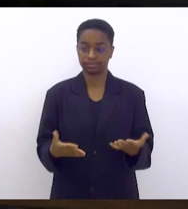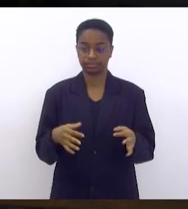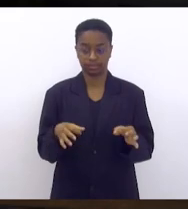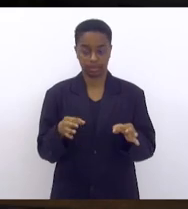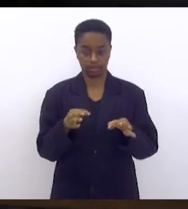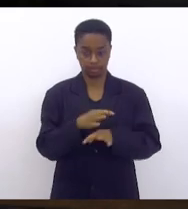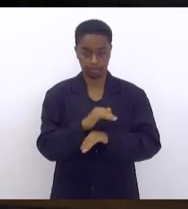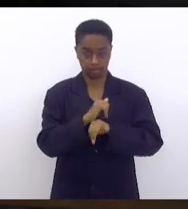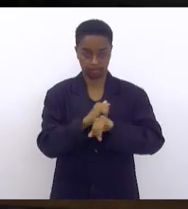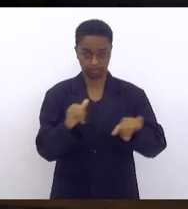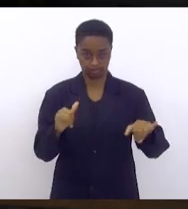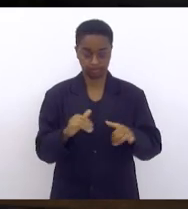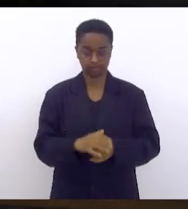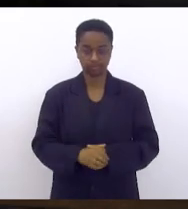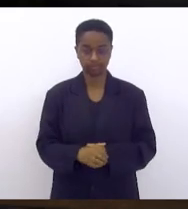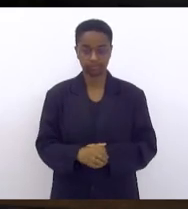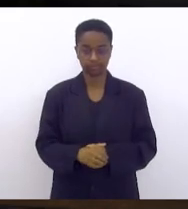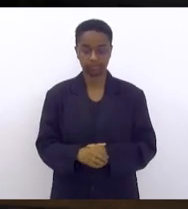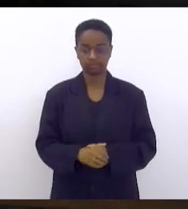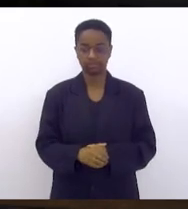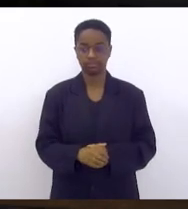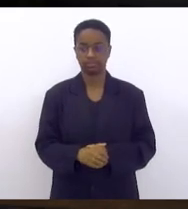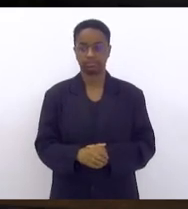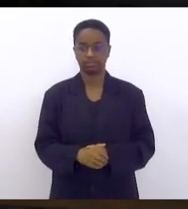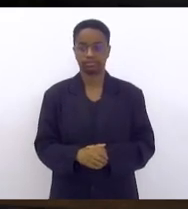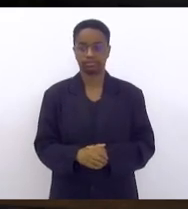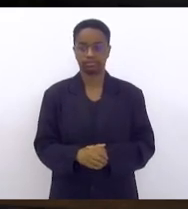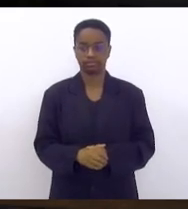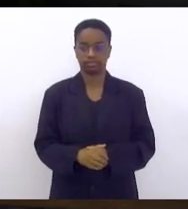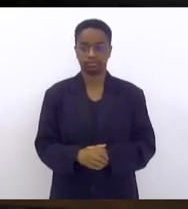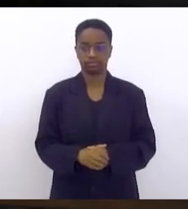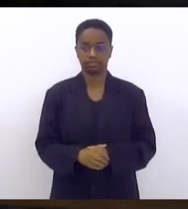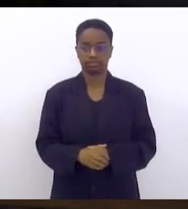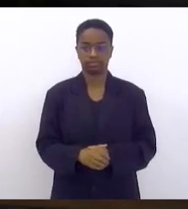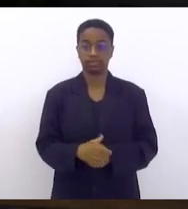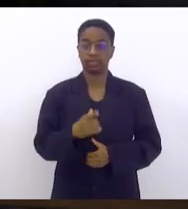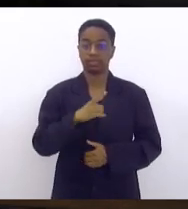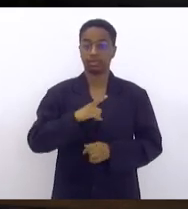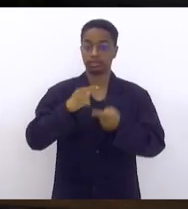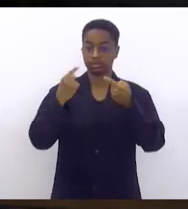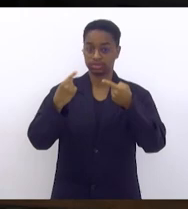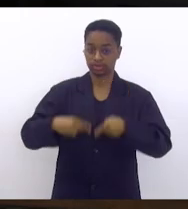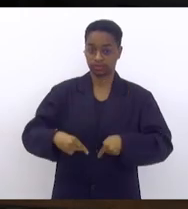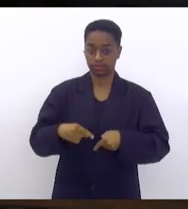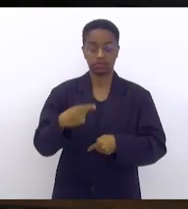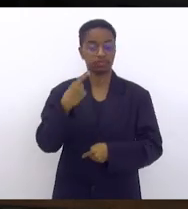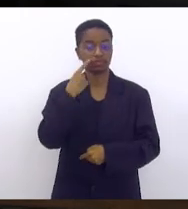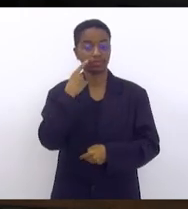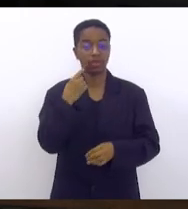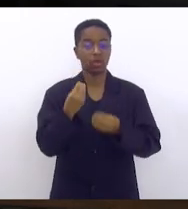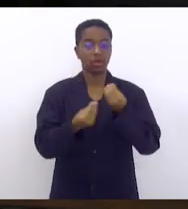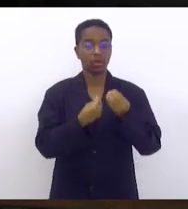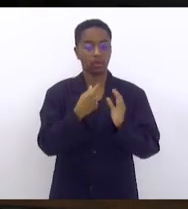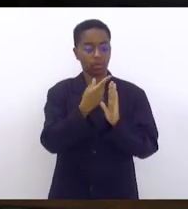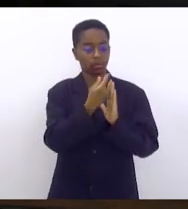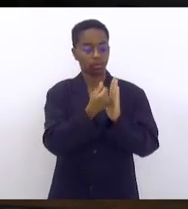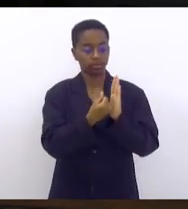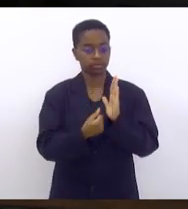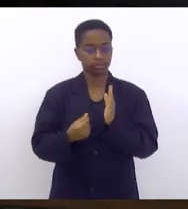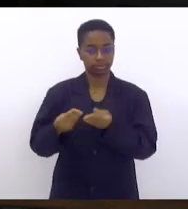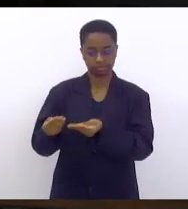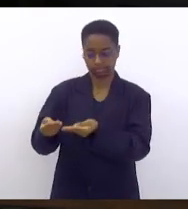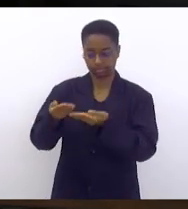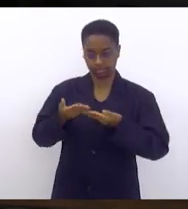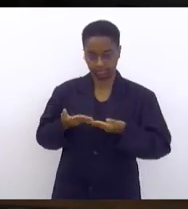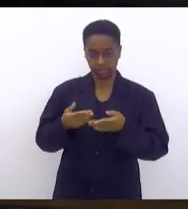Érica, de maneira concreta, nós temos um desafio. Vamos ver como que o orçamento chegou aqui. E eu quero dizer